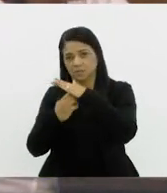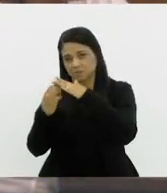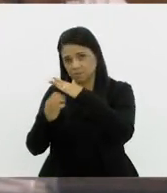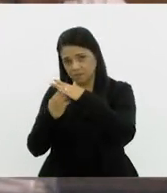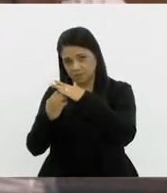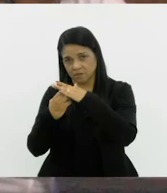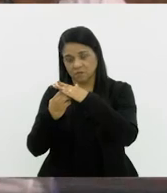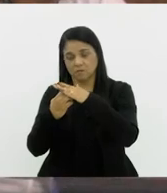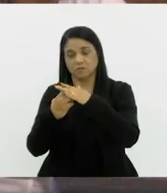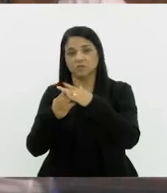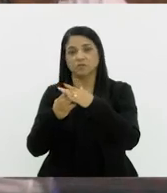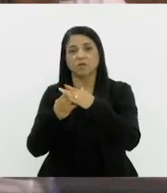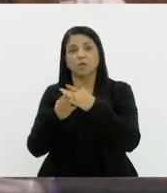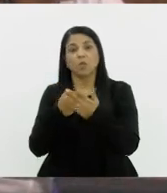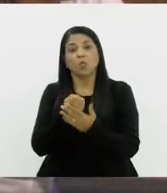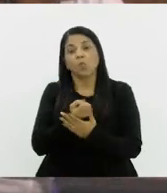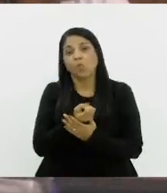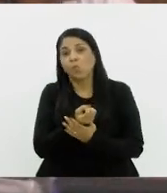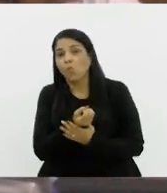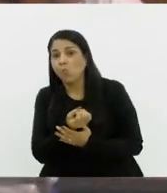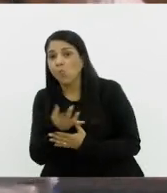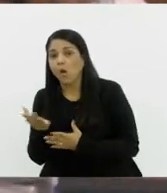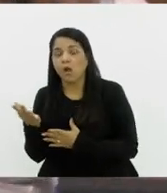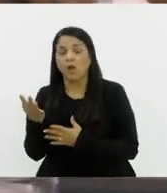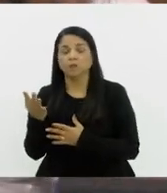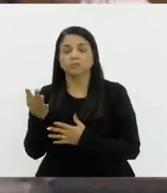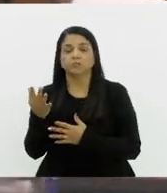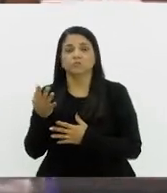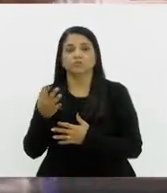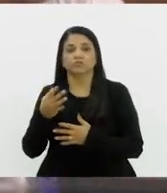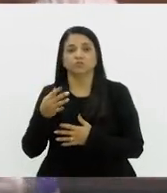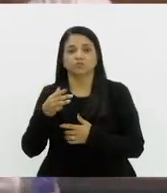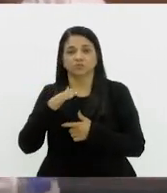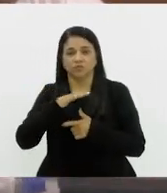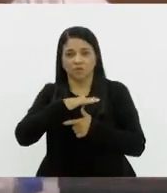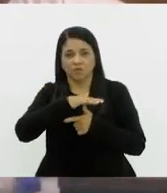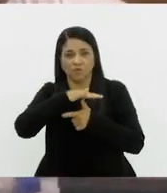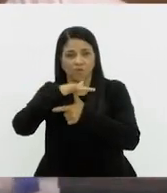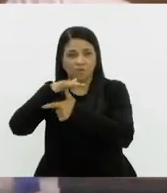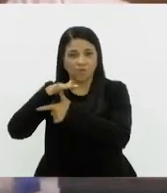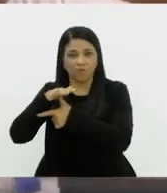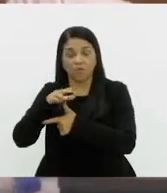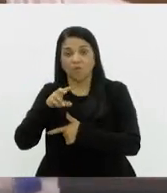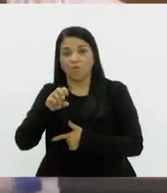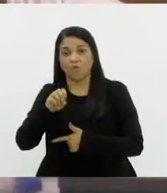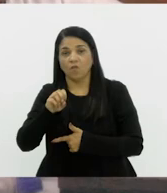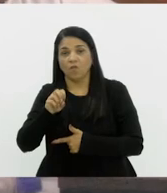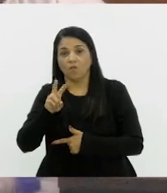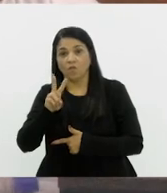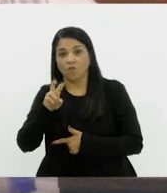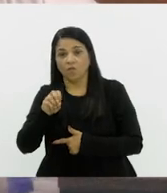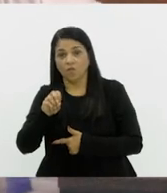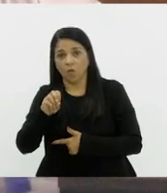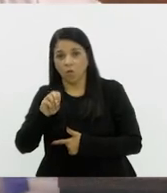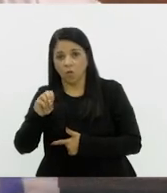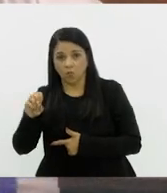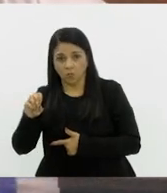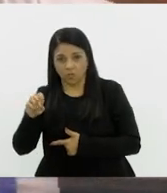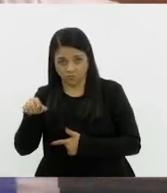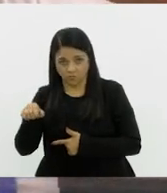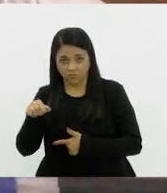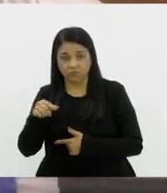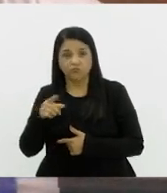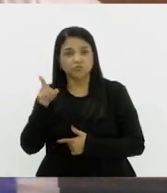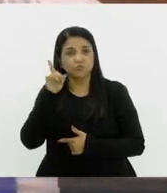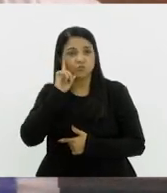foi falado, a quantidade de voos diários. Esse é um ponto muito importante, né? Acho que foi o Gustavo que